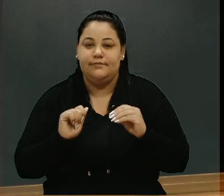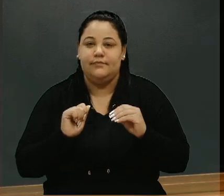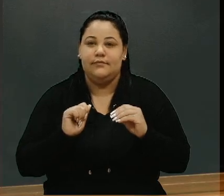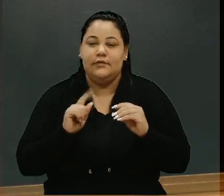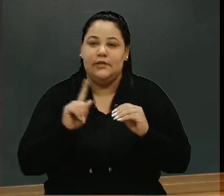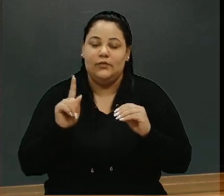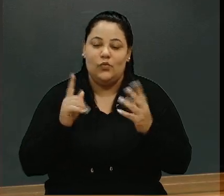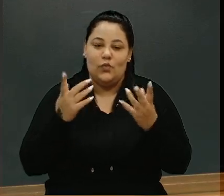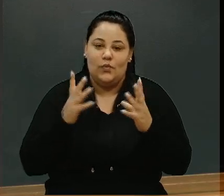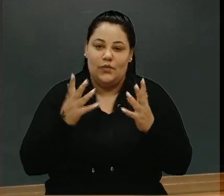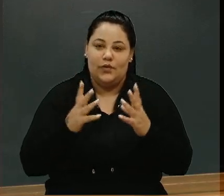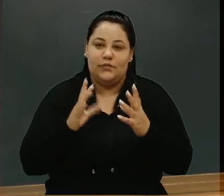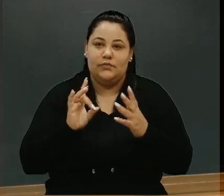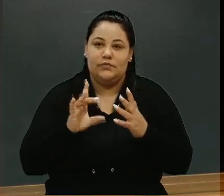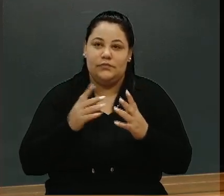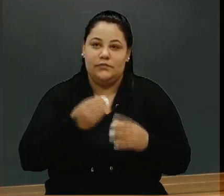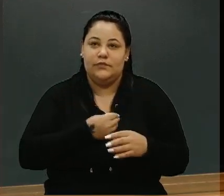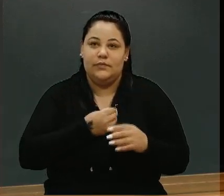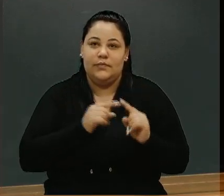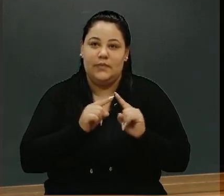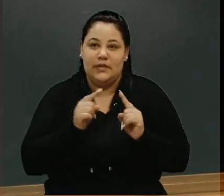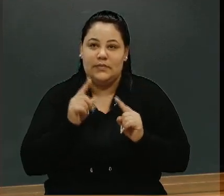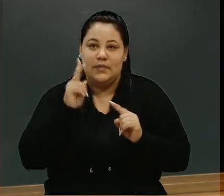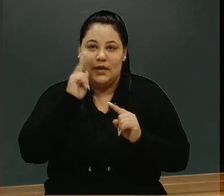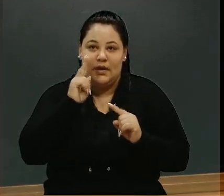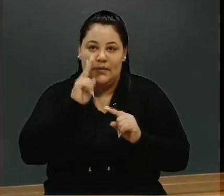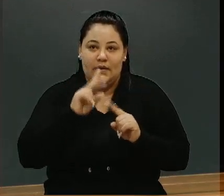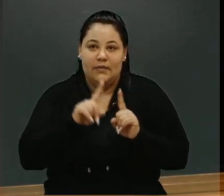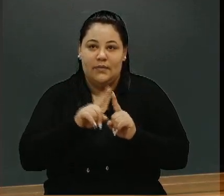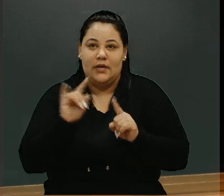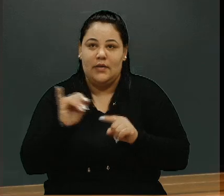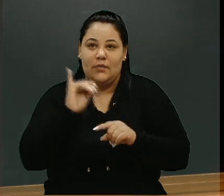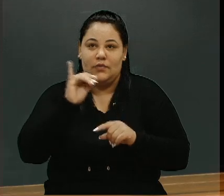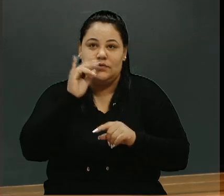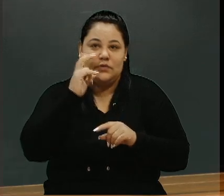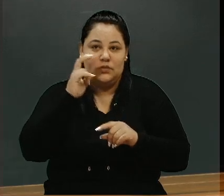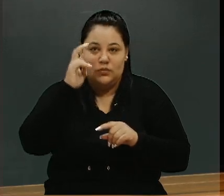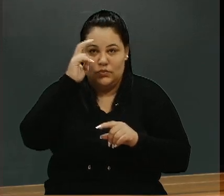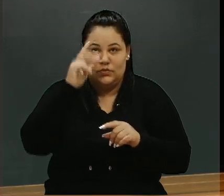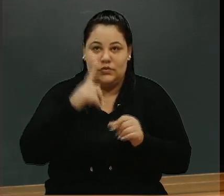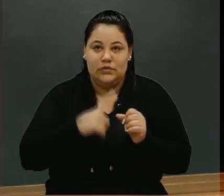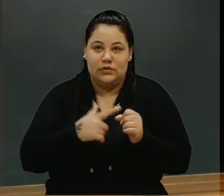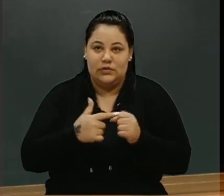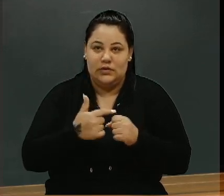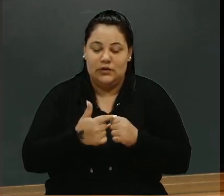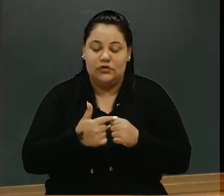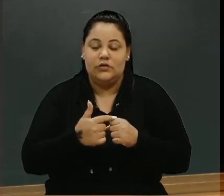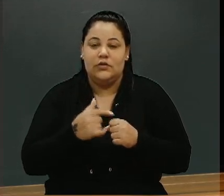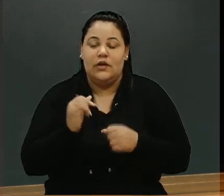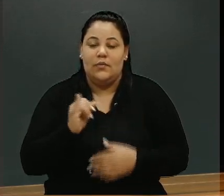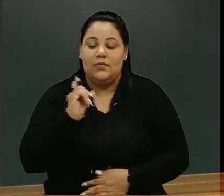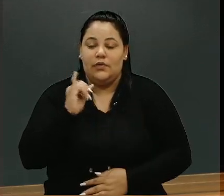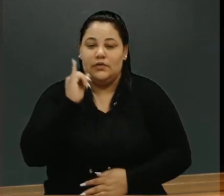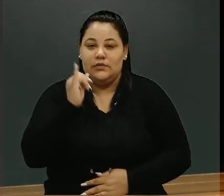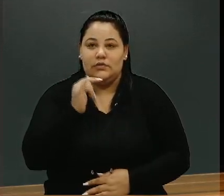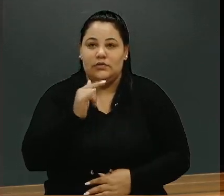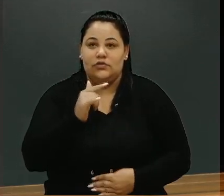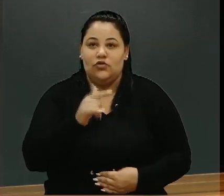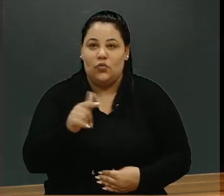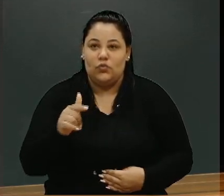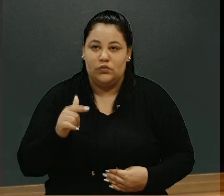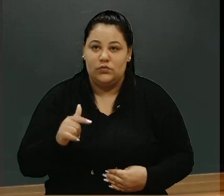frequentava a Paralela, mas para recordar também da importância da cultura da nossa cidade, a importância de outras